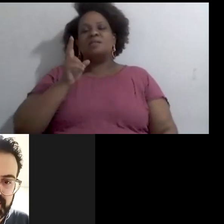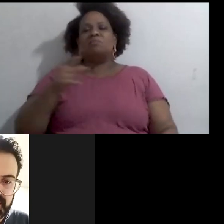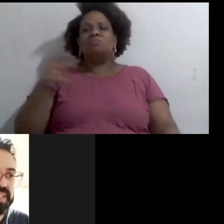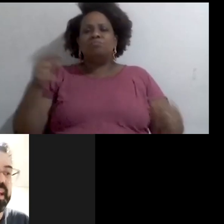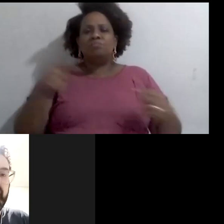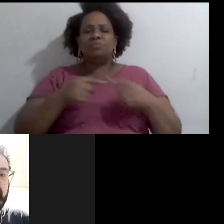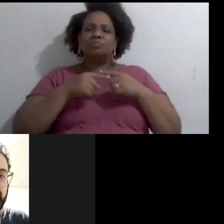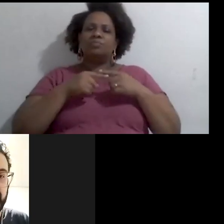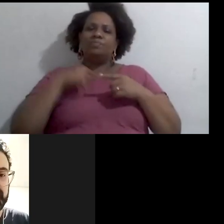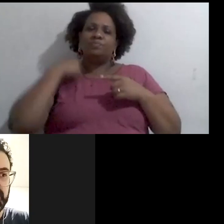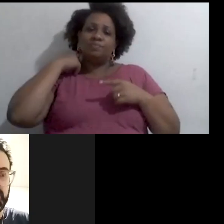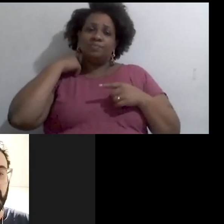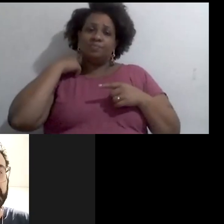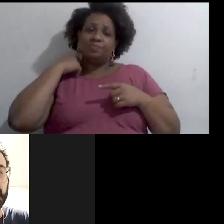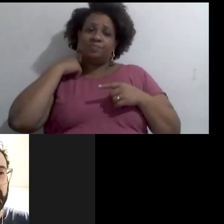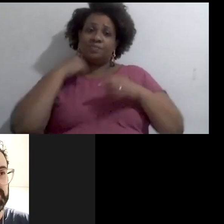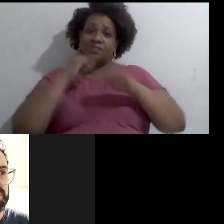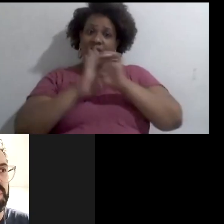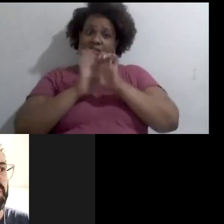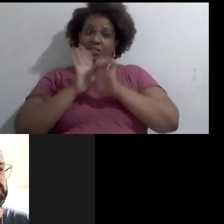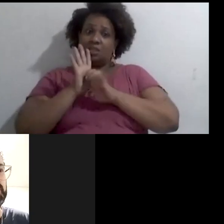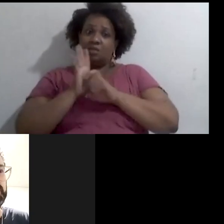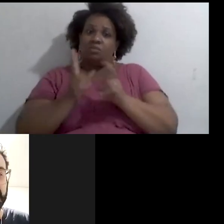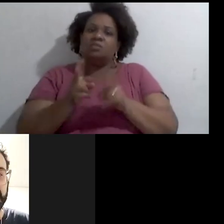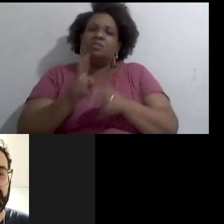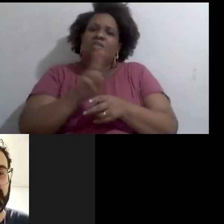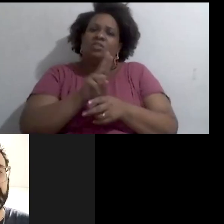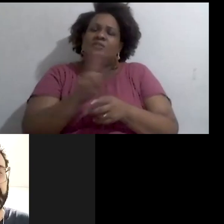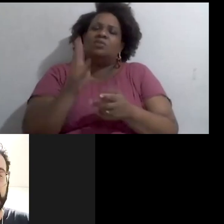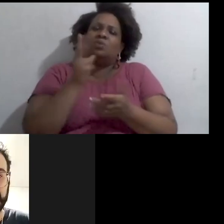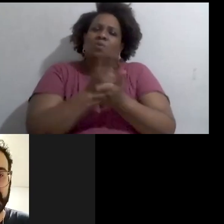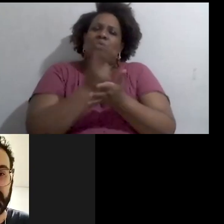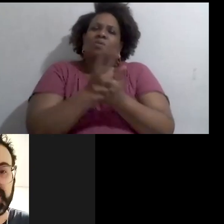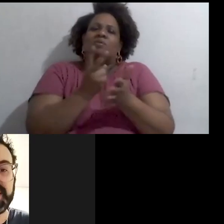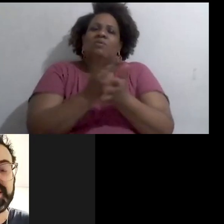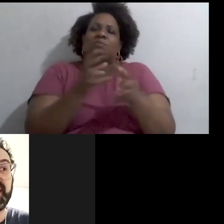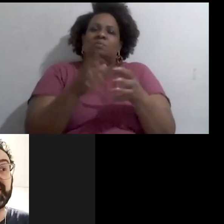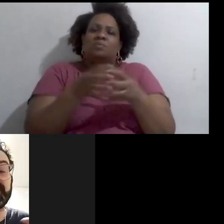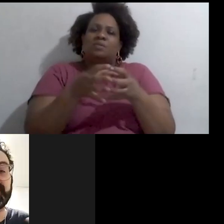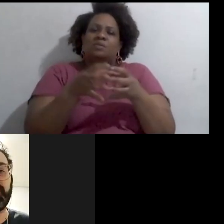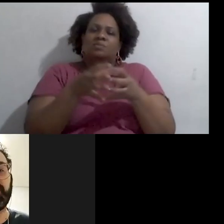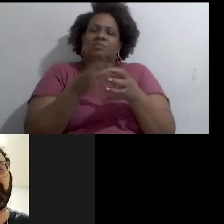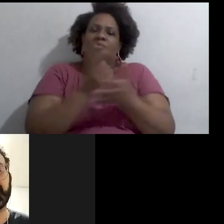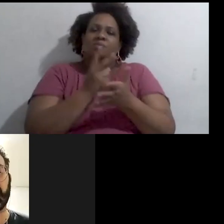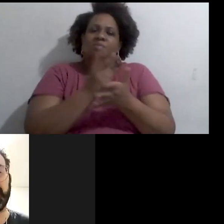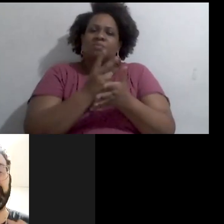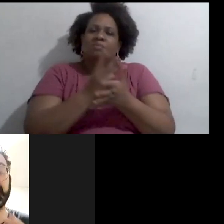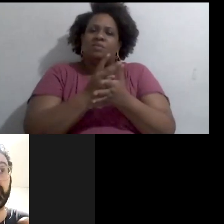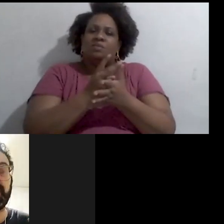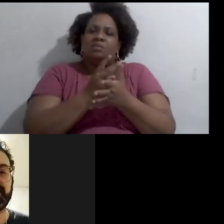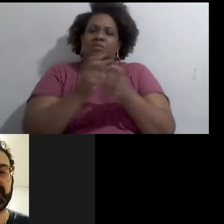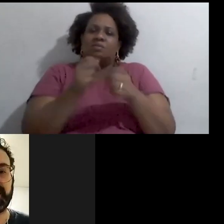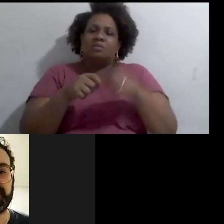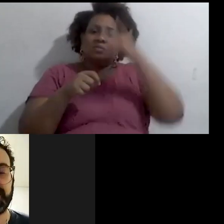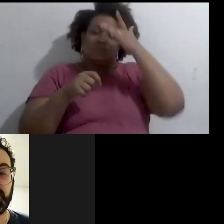desses editais, aparecem os nomes dos mesmos grupos, dos mesmos artistas, das mesmas companhias, e a gente sabe onde que essas companhias,